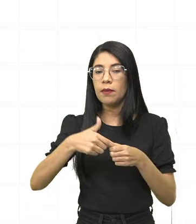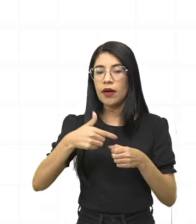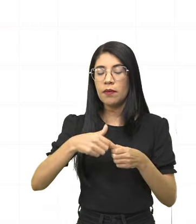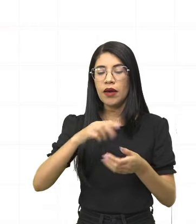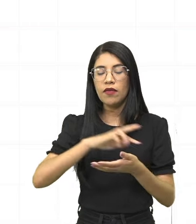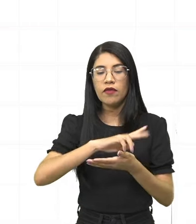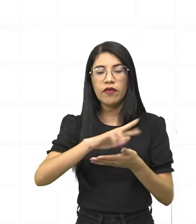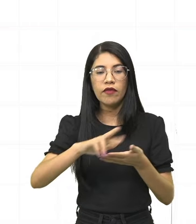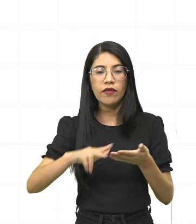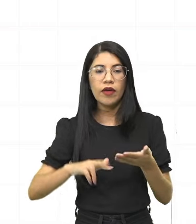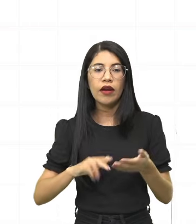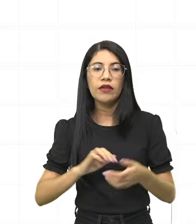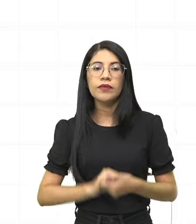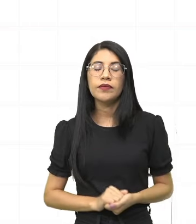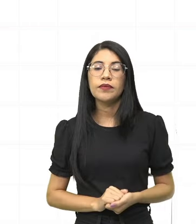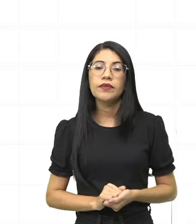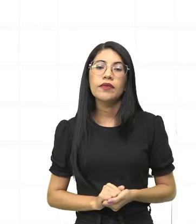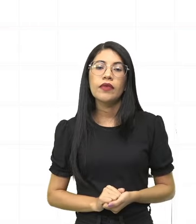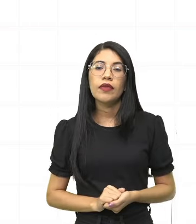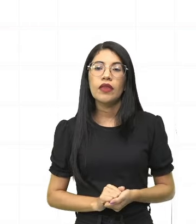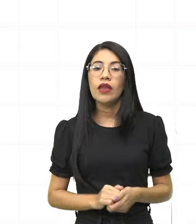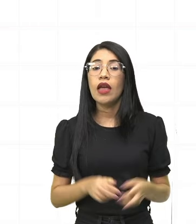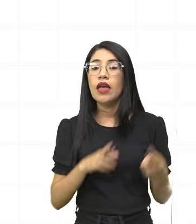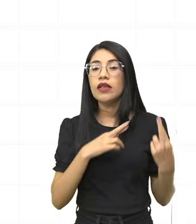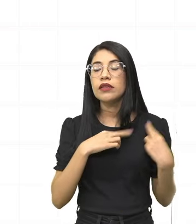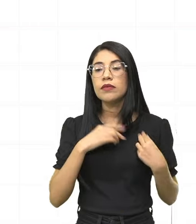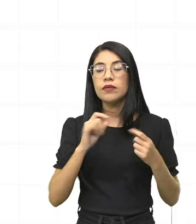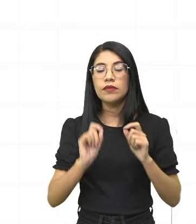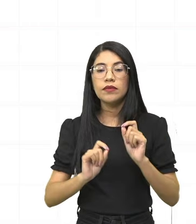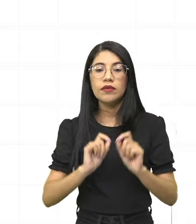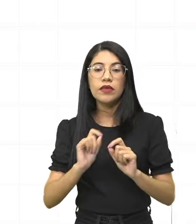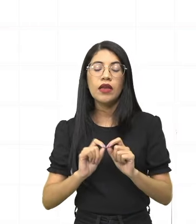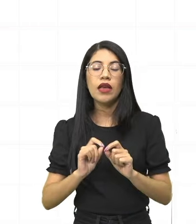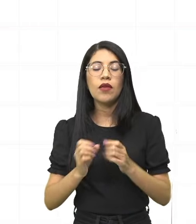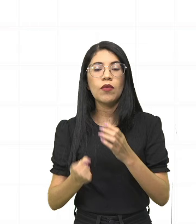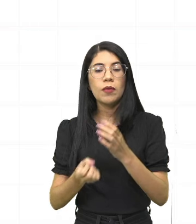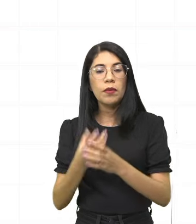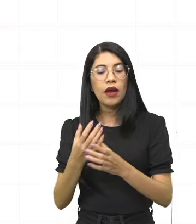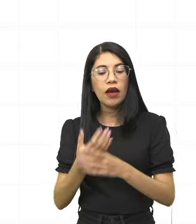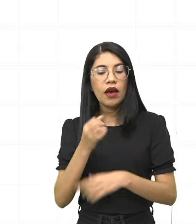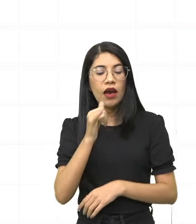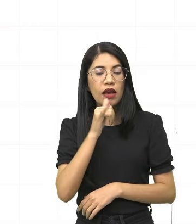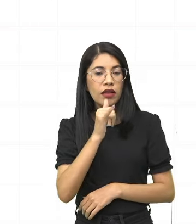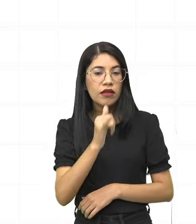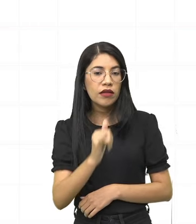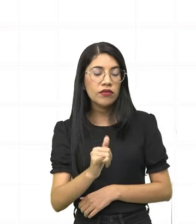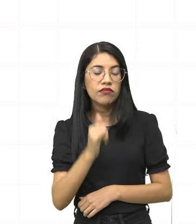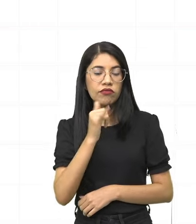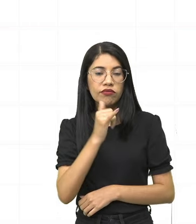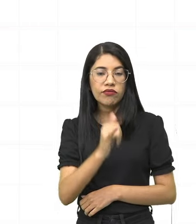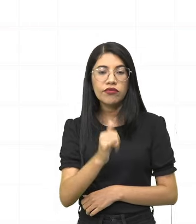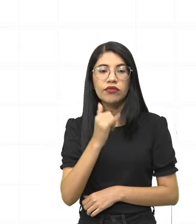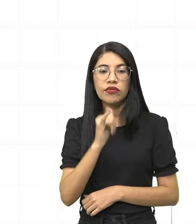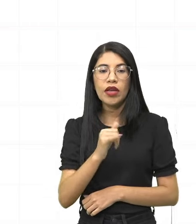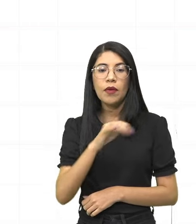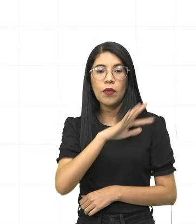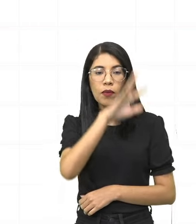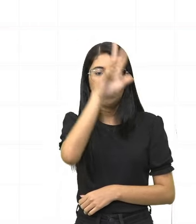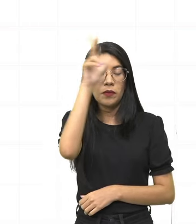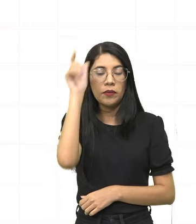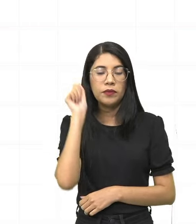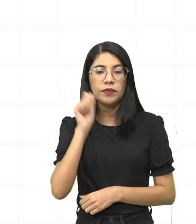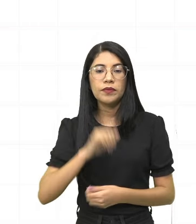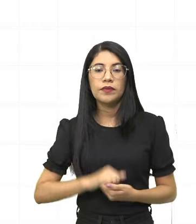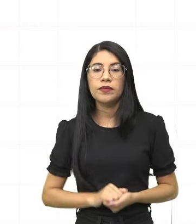né? Nas termoelétricas, onde vai ser responsável aí pela geração de energia elétrica para o estado